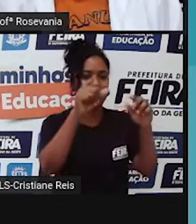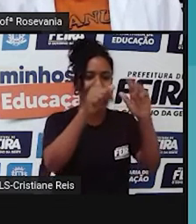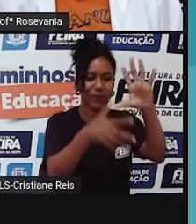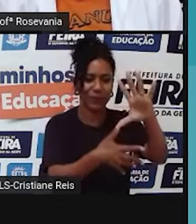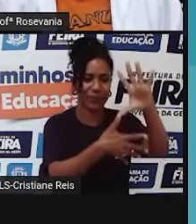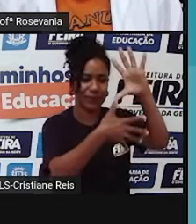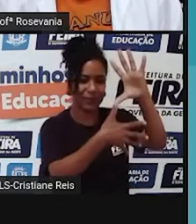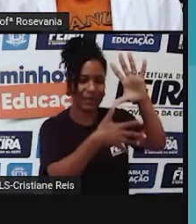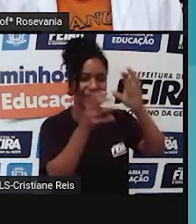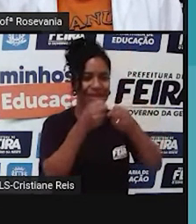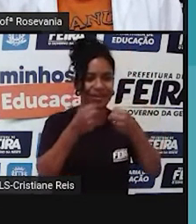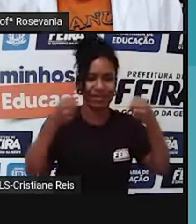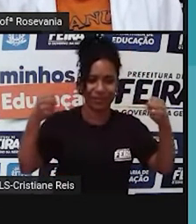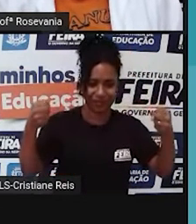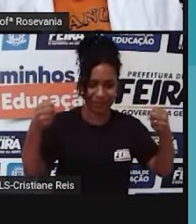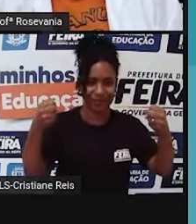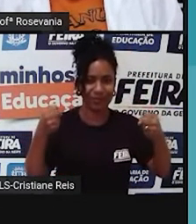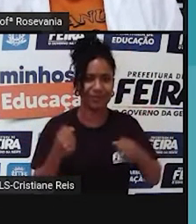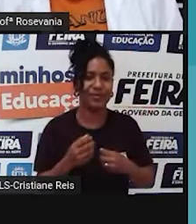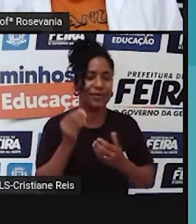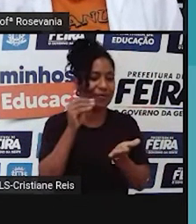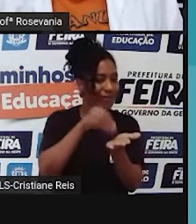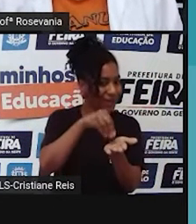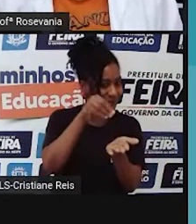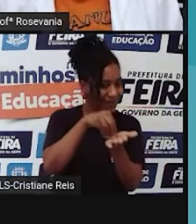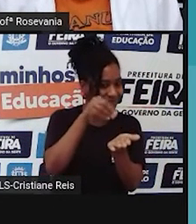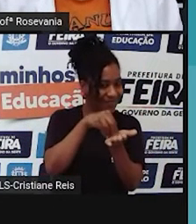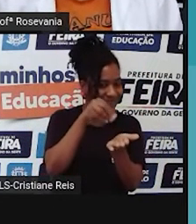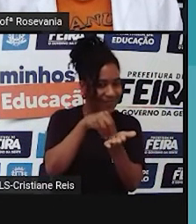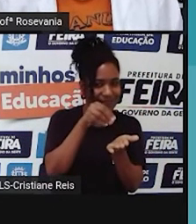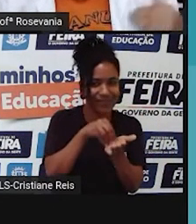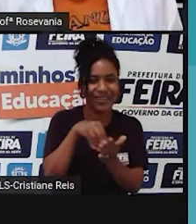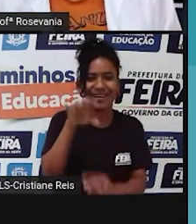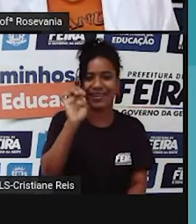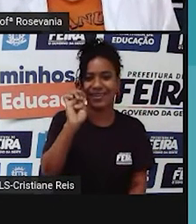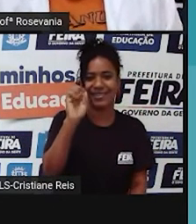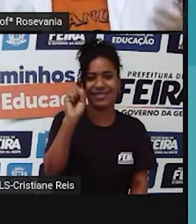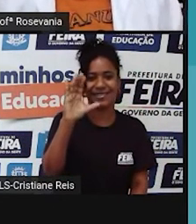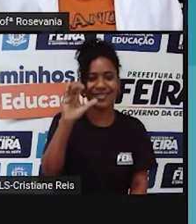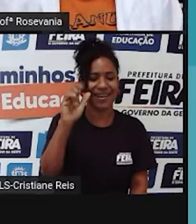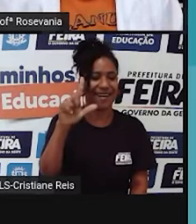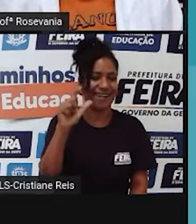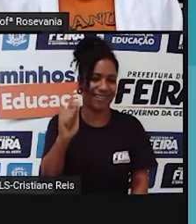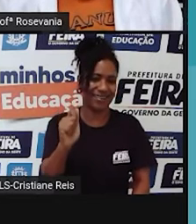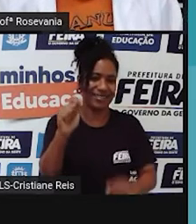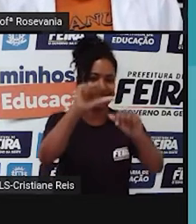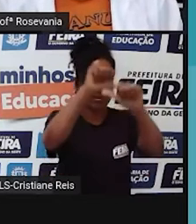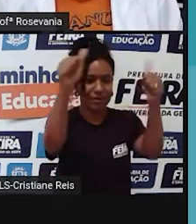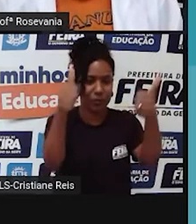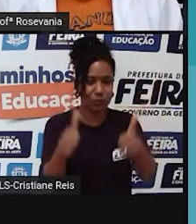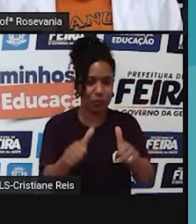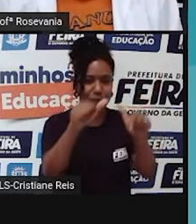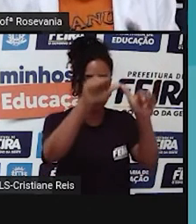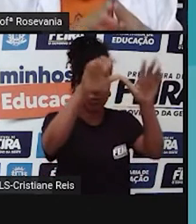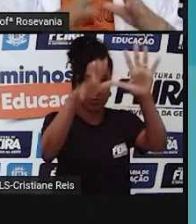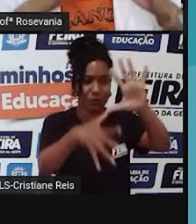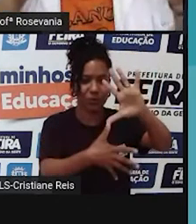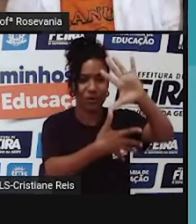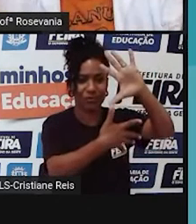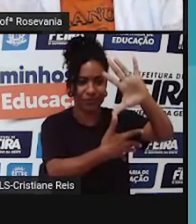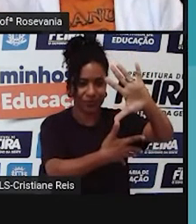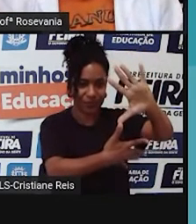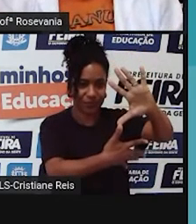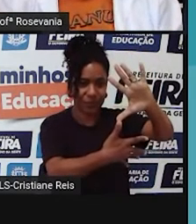lá faltava esse elementozinho, a escala cartográfica, essa certa proporcionalidade, para que não fique